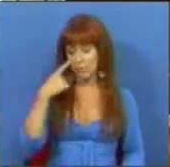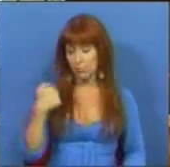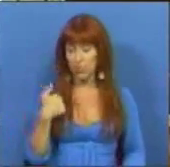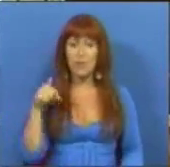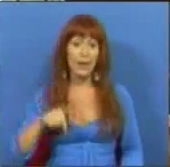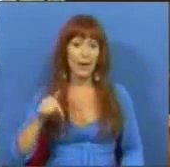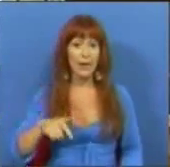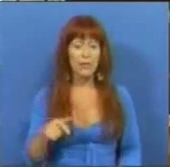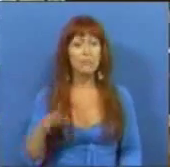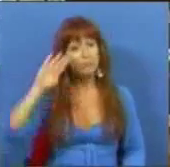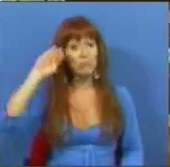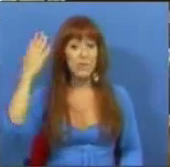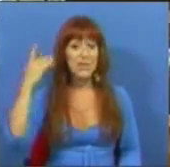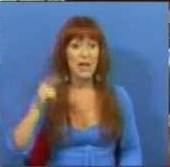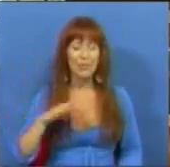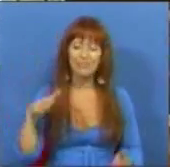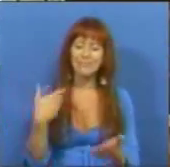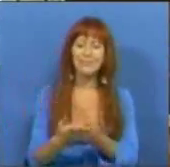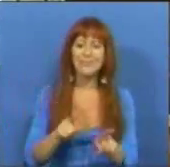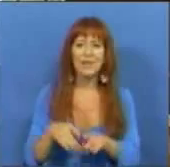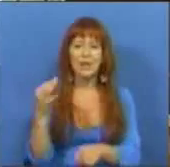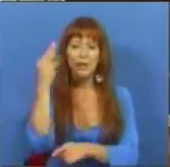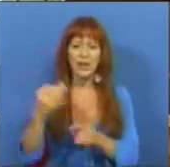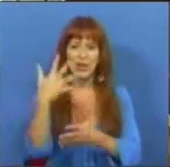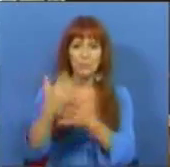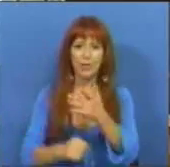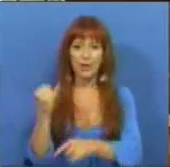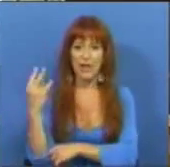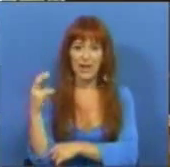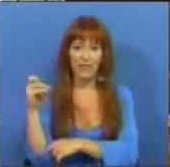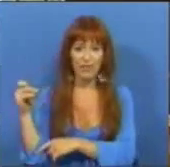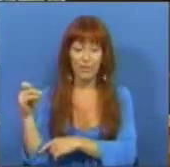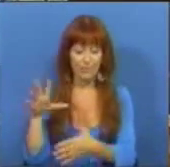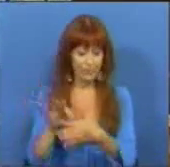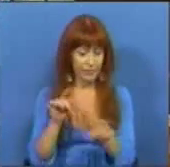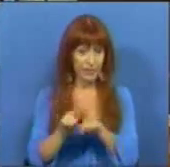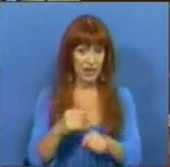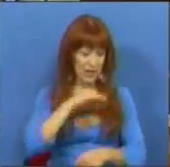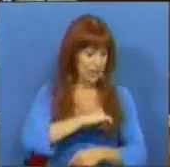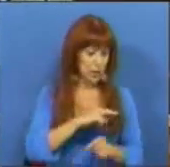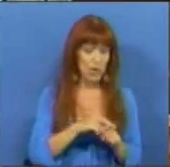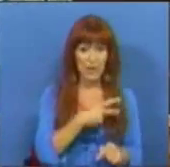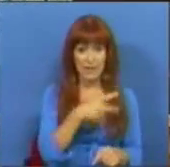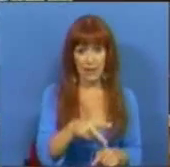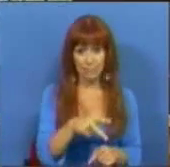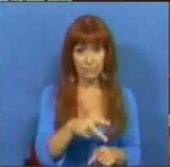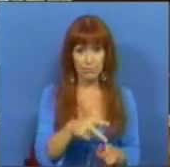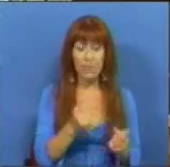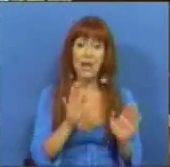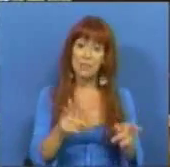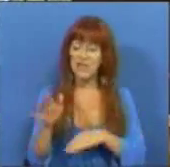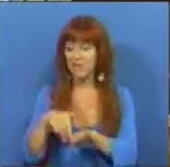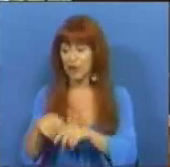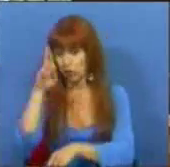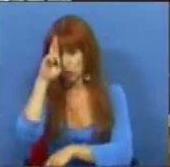mostrou aqui que sabe o efeito da taxa reduzida do IVA sobre um rendimento de 100, teria que